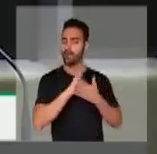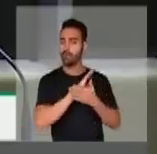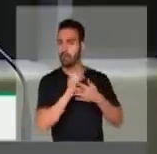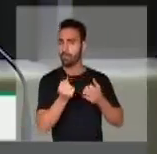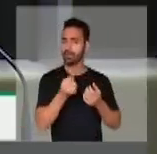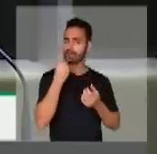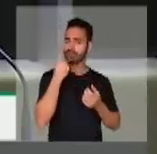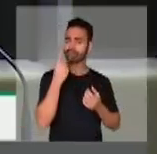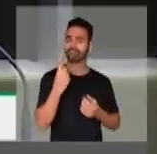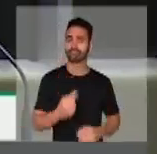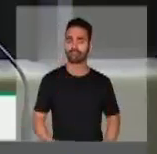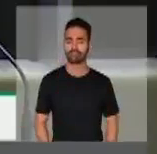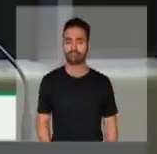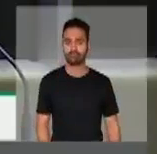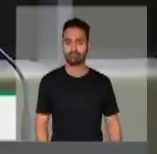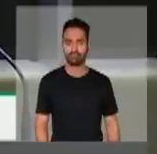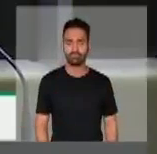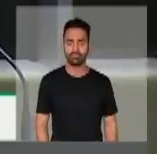aflorando.